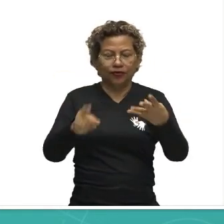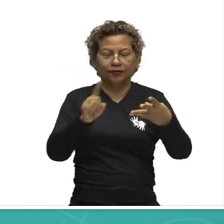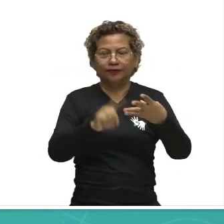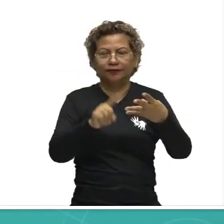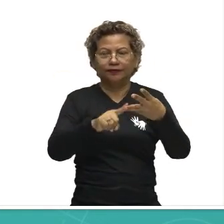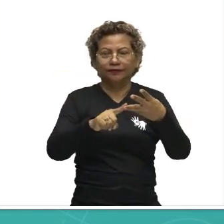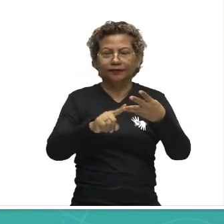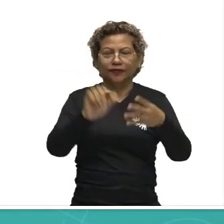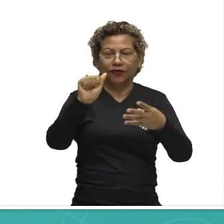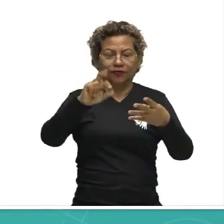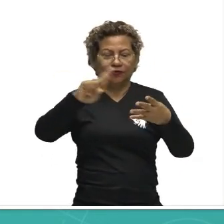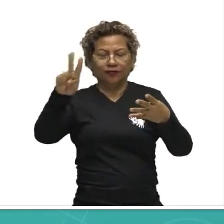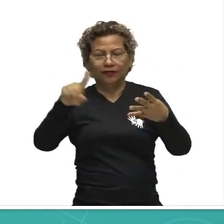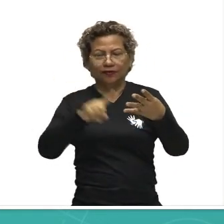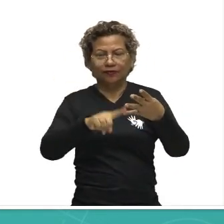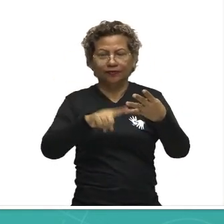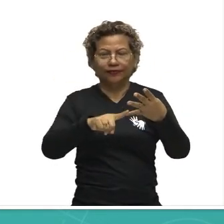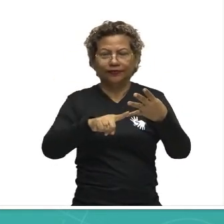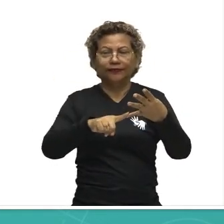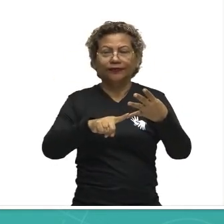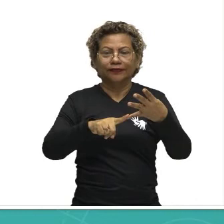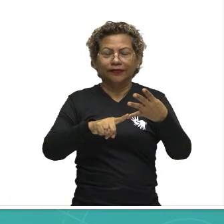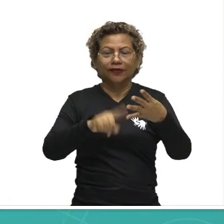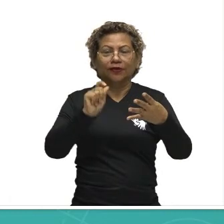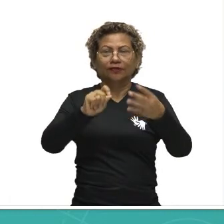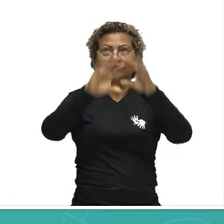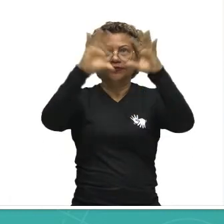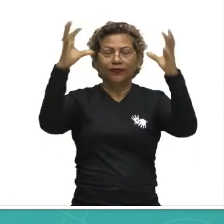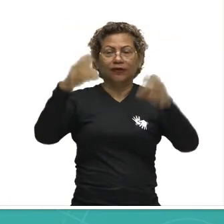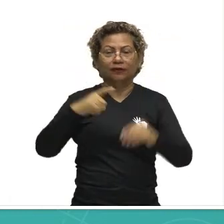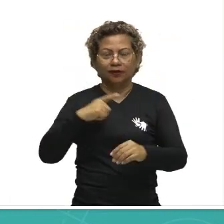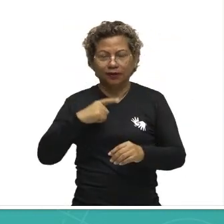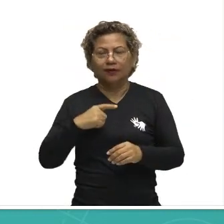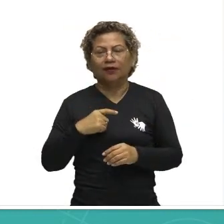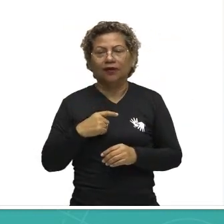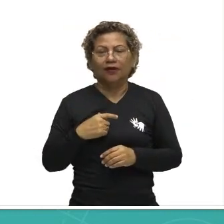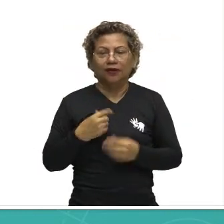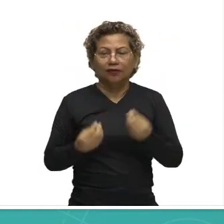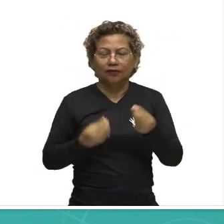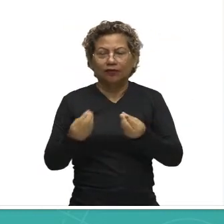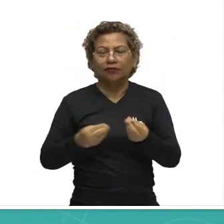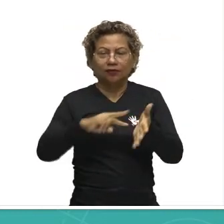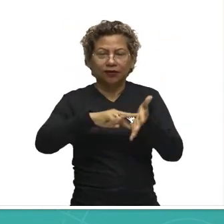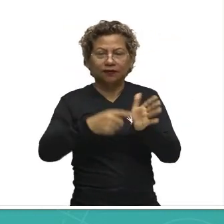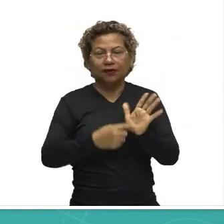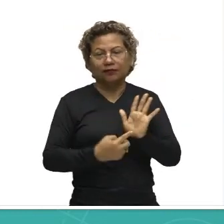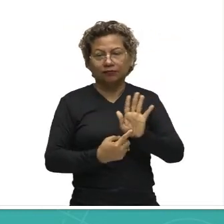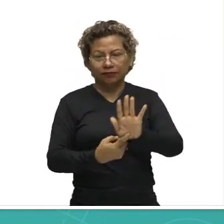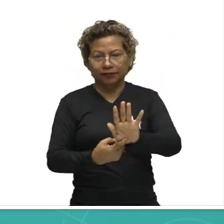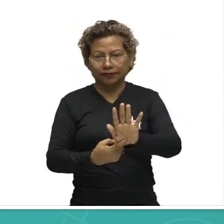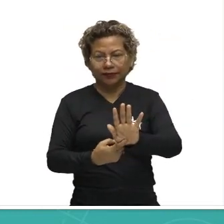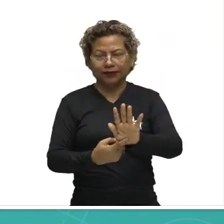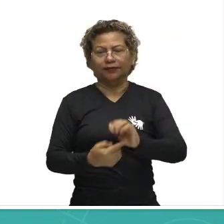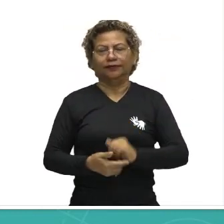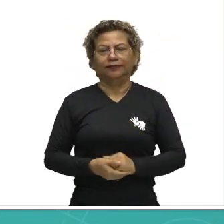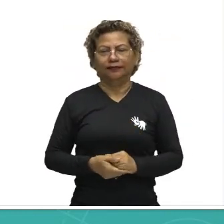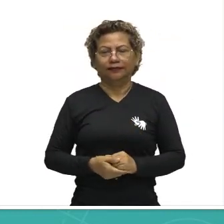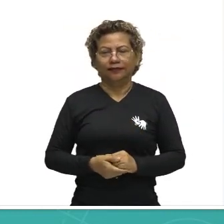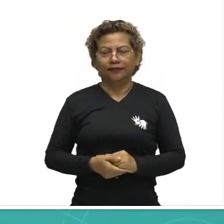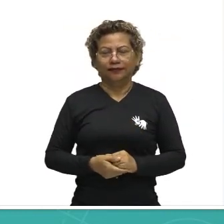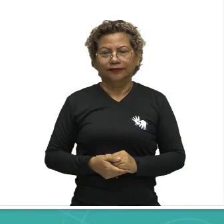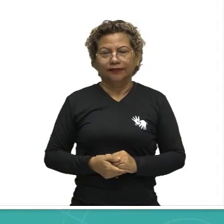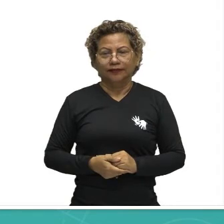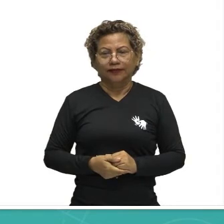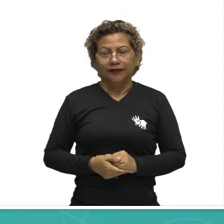Então, eles vão estar presentes também na forma de representar esses movimentos. Nós vimos aí na dança